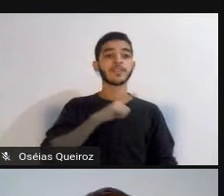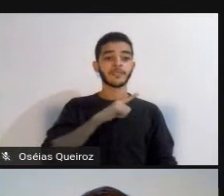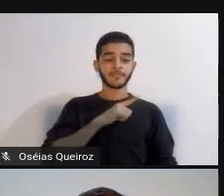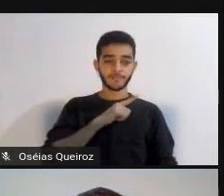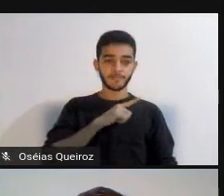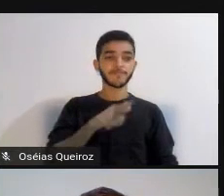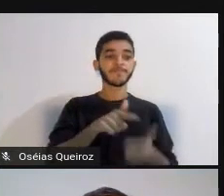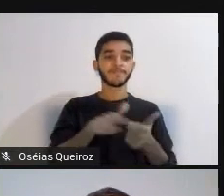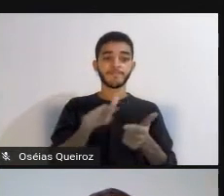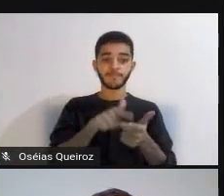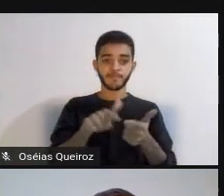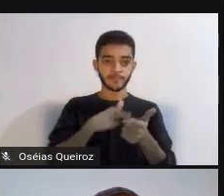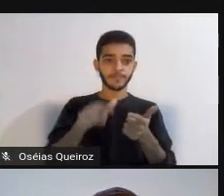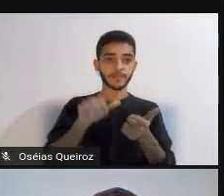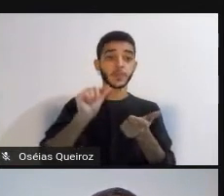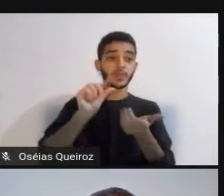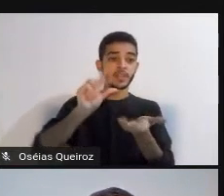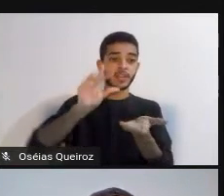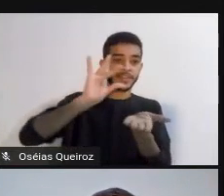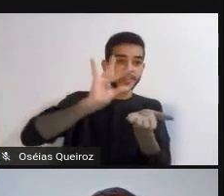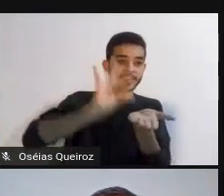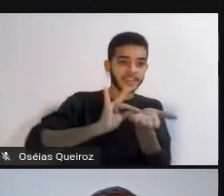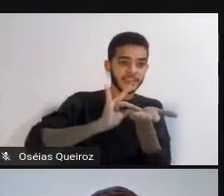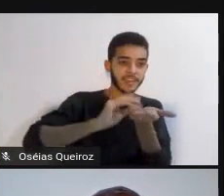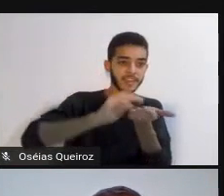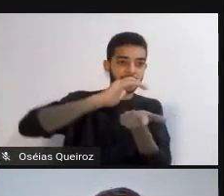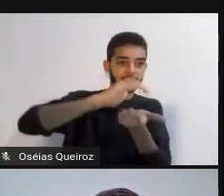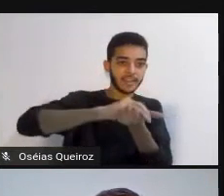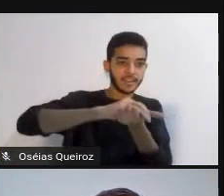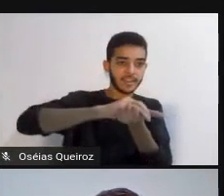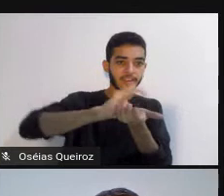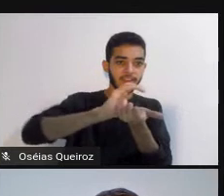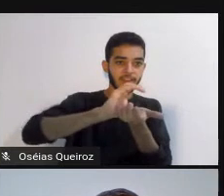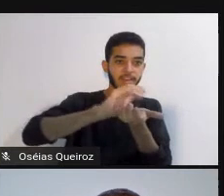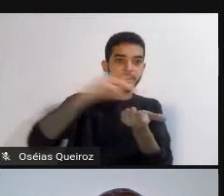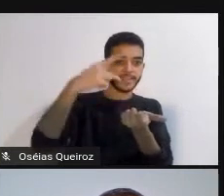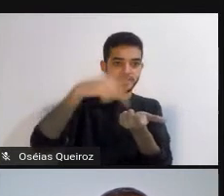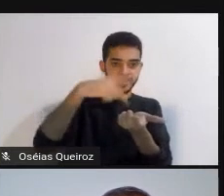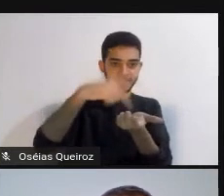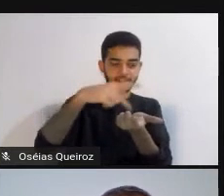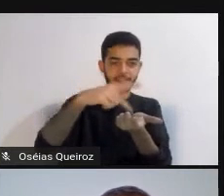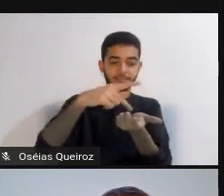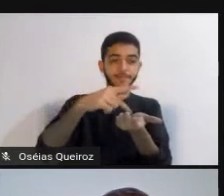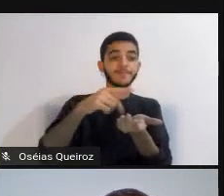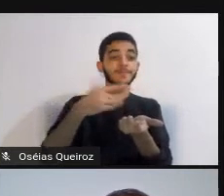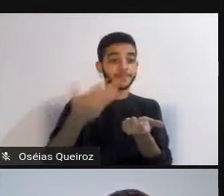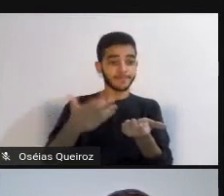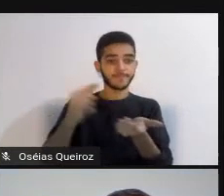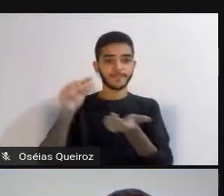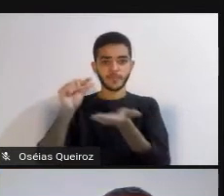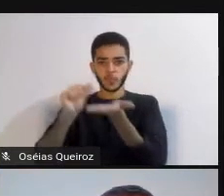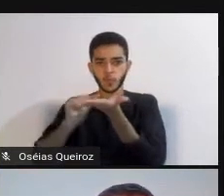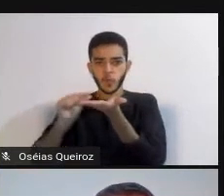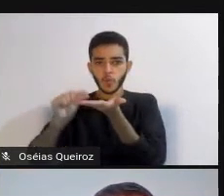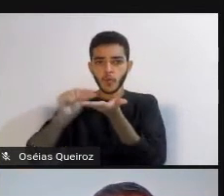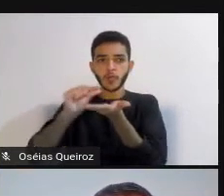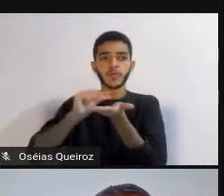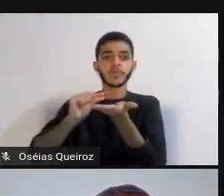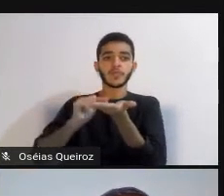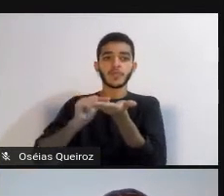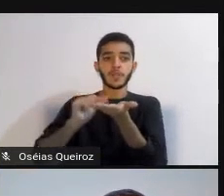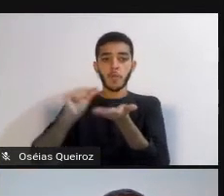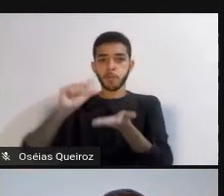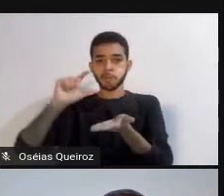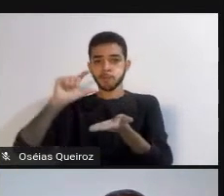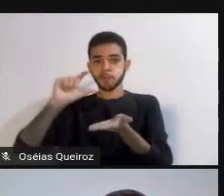no assentamento de novas larvas de bancos de moluscos. Então, o microplástico, ele, apesar de ter uma dimensão